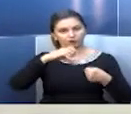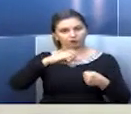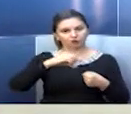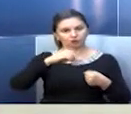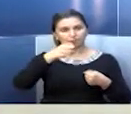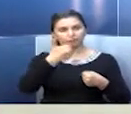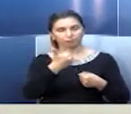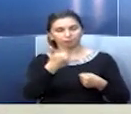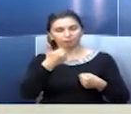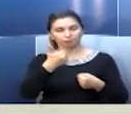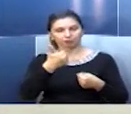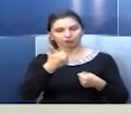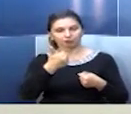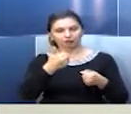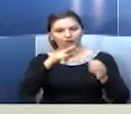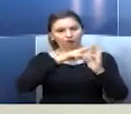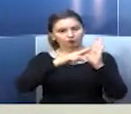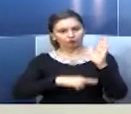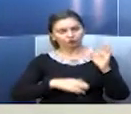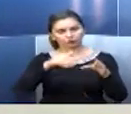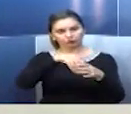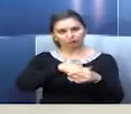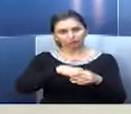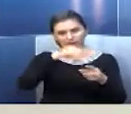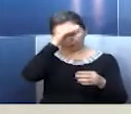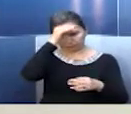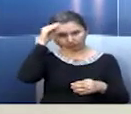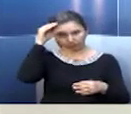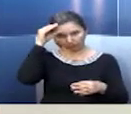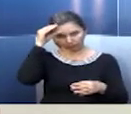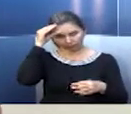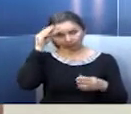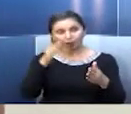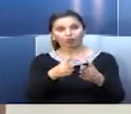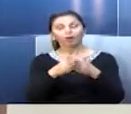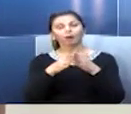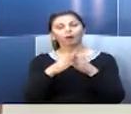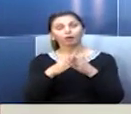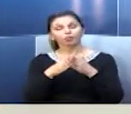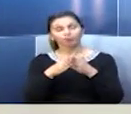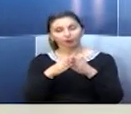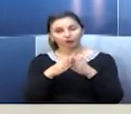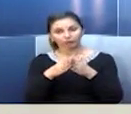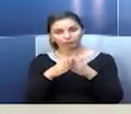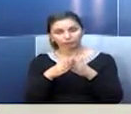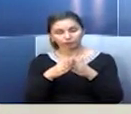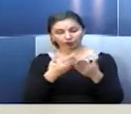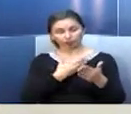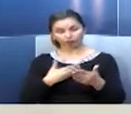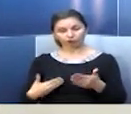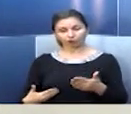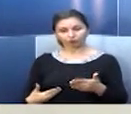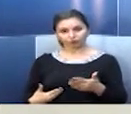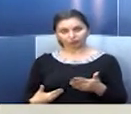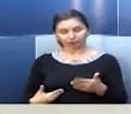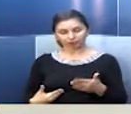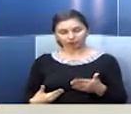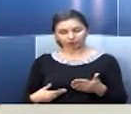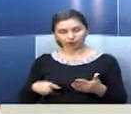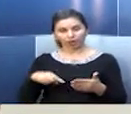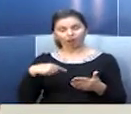Regimento Interno dessa Egrégia Casa Legislativa, solicita a Vossa Excelência,